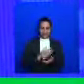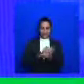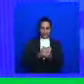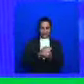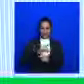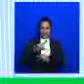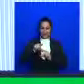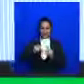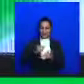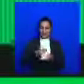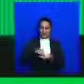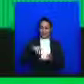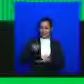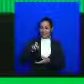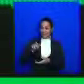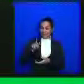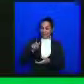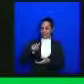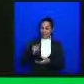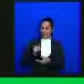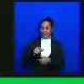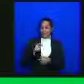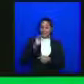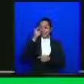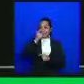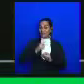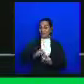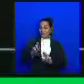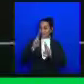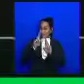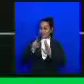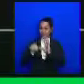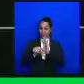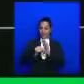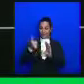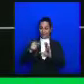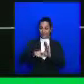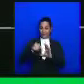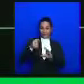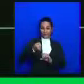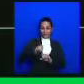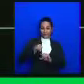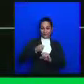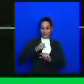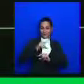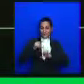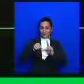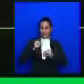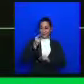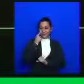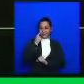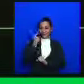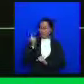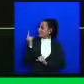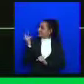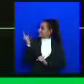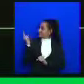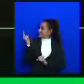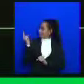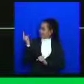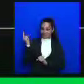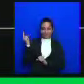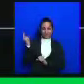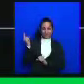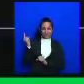Está começando o sorteio da Mega Sena. Estamos aqui na expectativa do primeiro número sorteado. Primeira